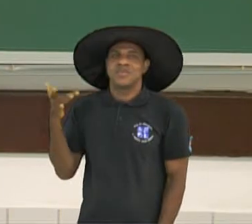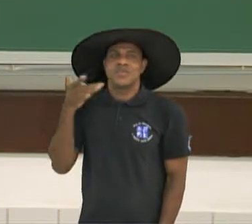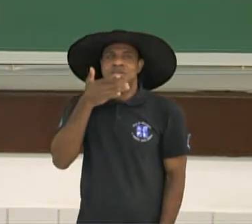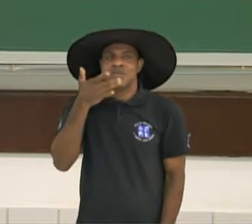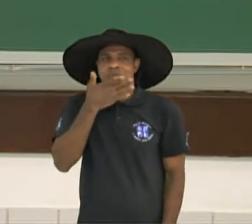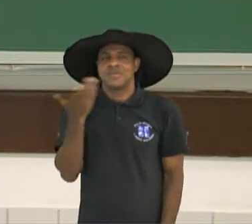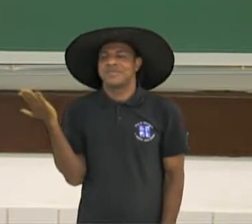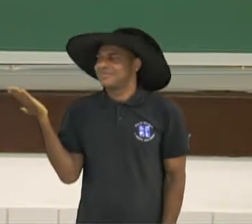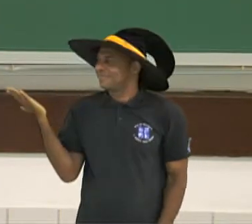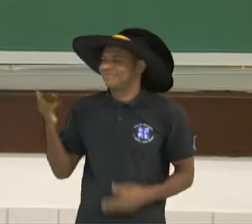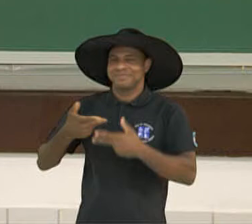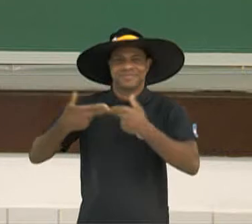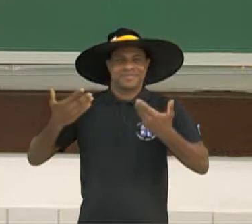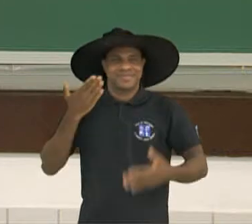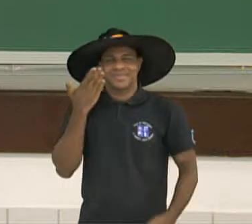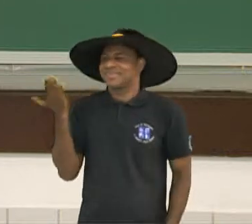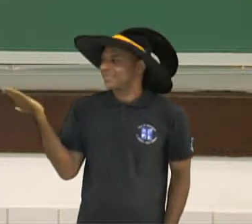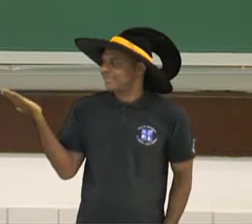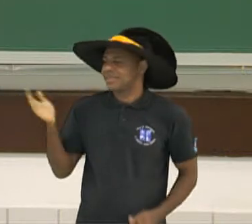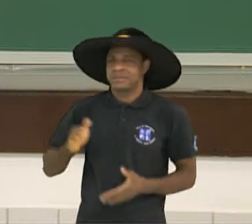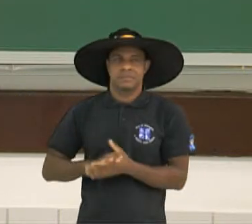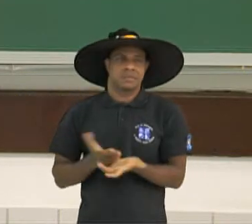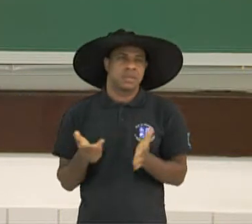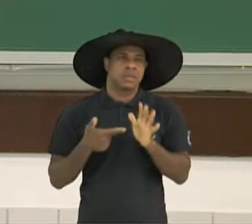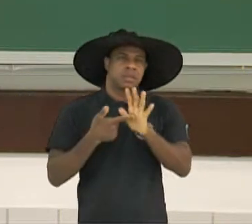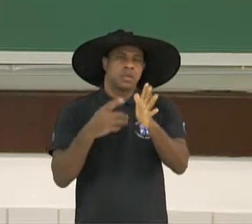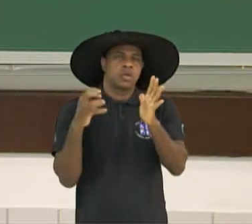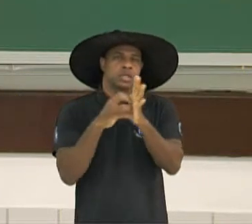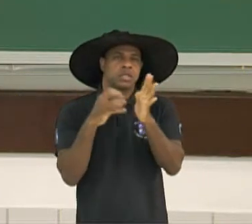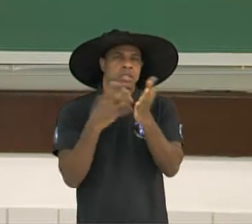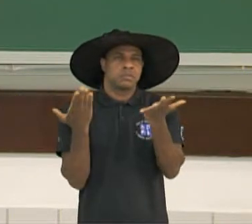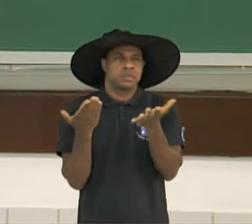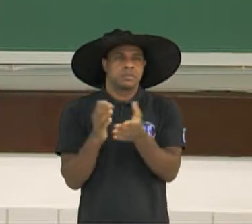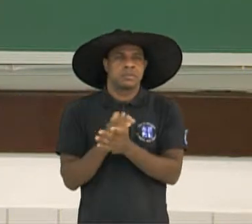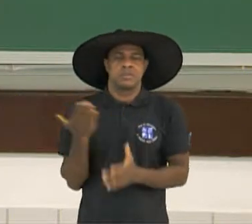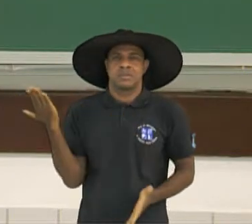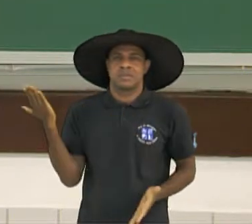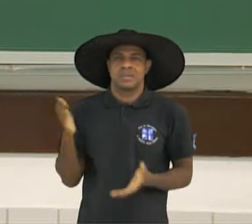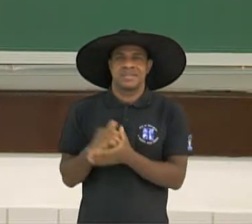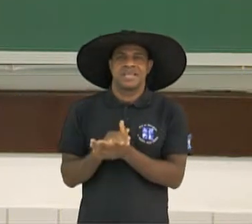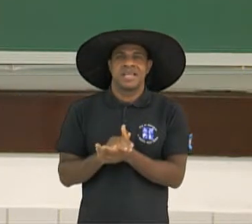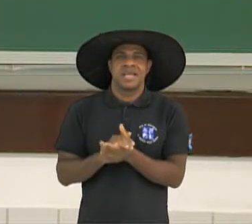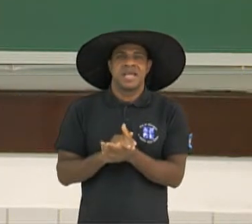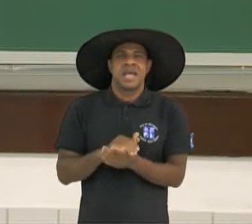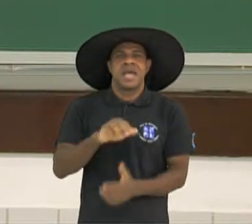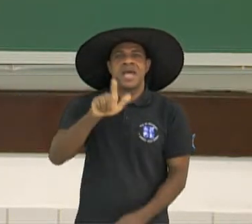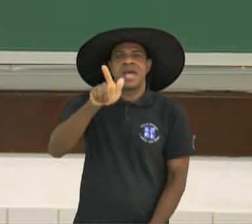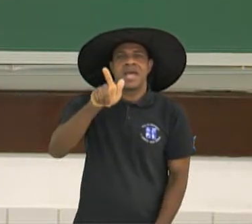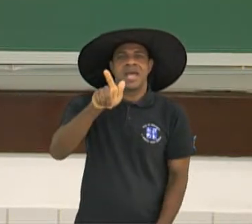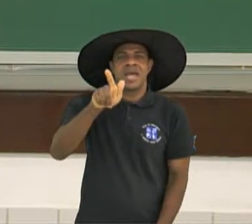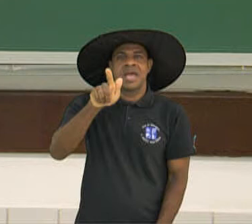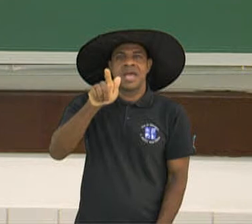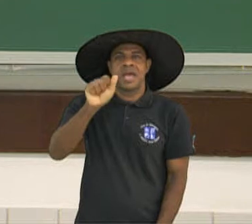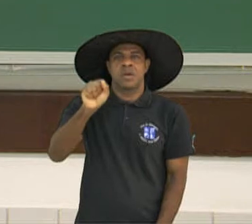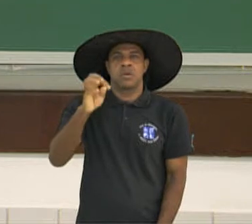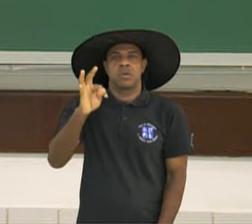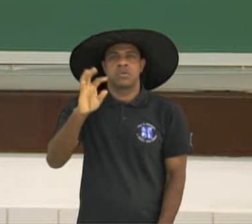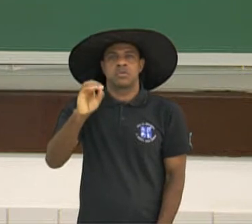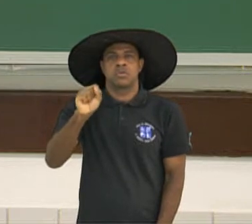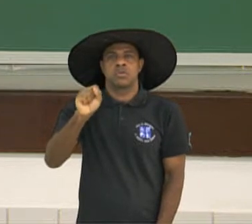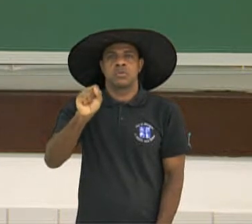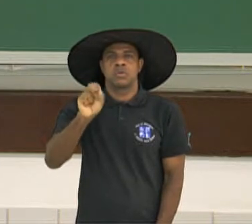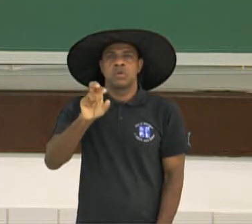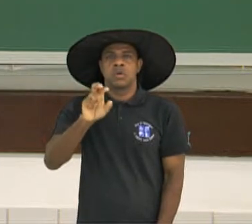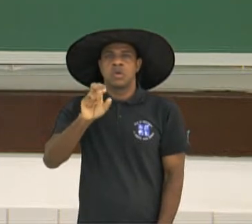aos símbolos do Halloween, até o próprio gostosuras ou travessuras, hoje as pessoas aguardam. Como o Halloween, principalmente